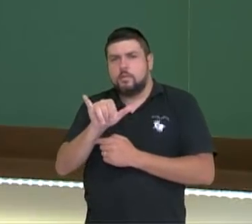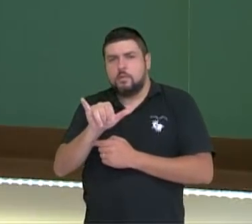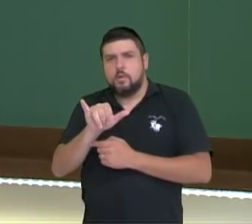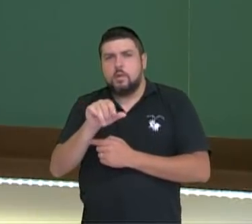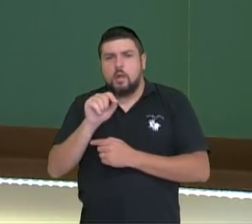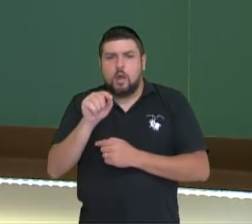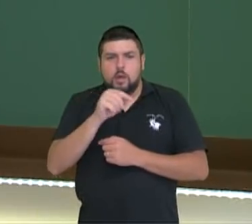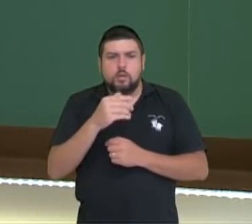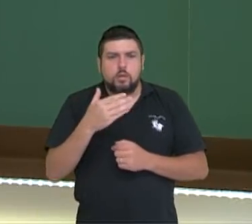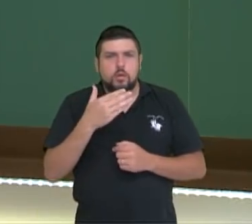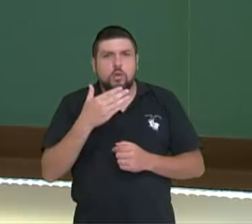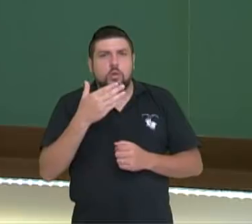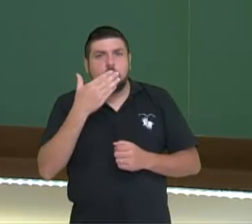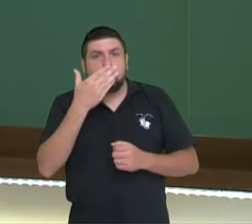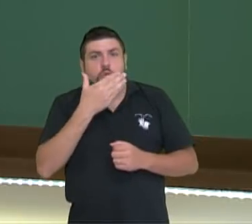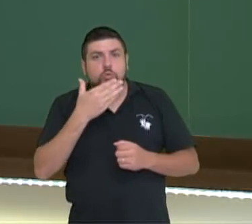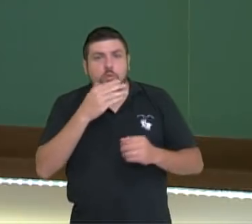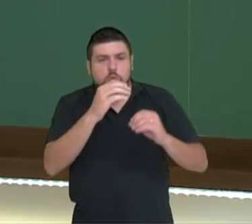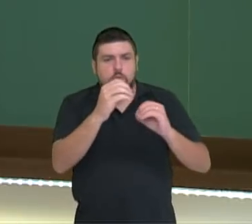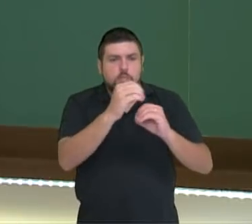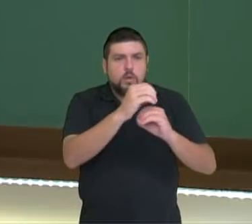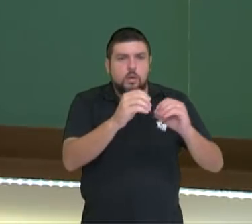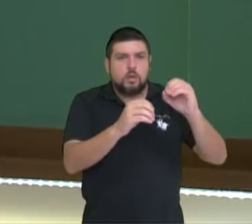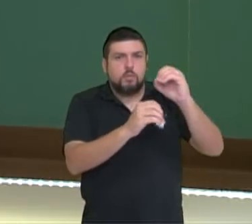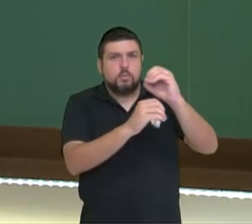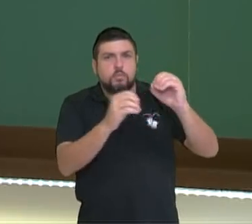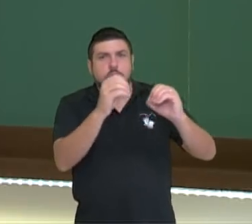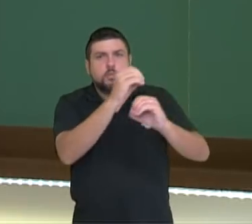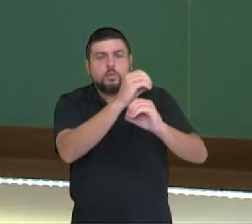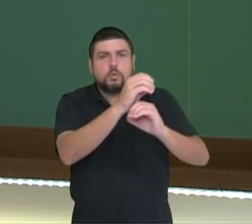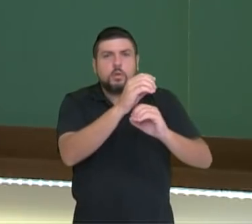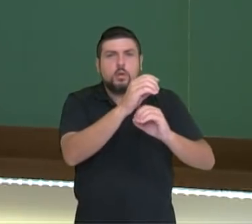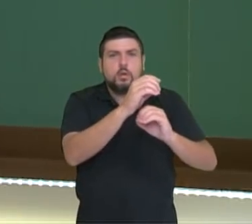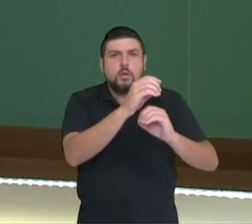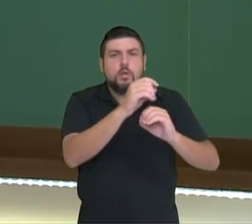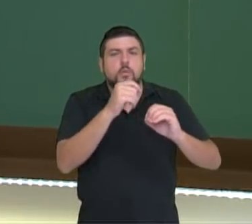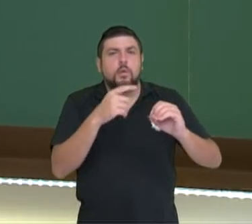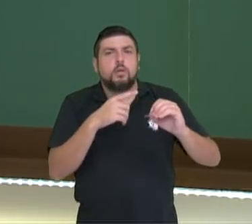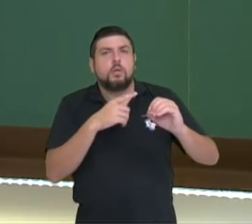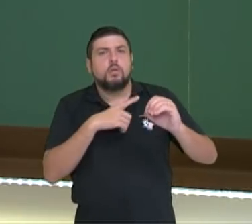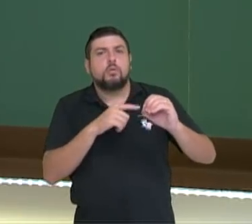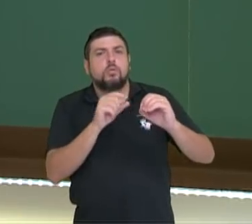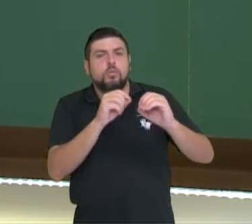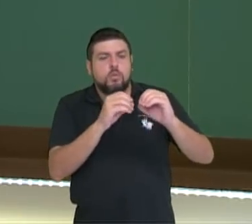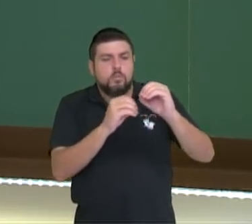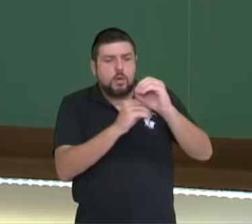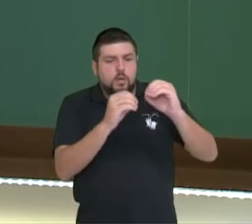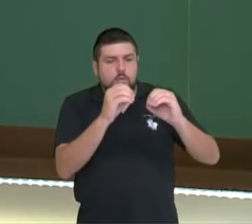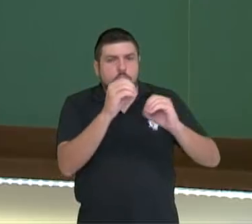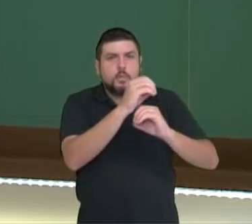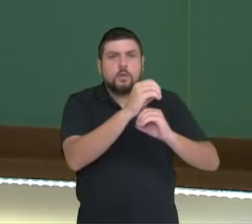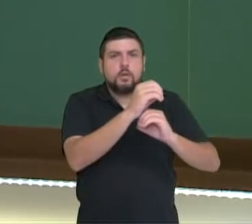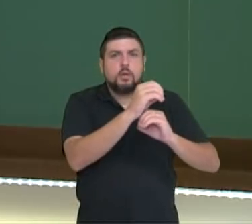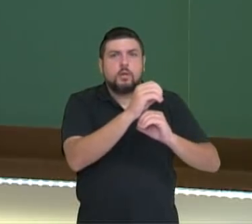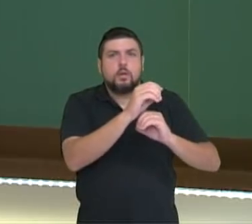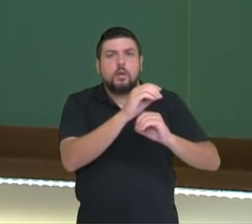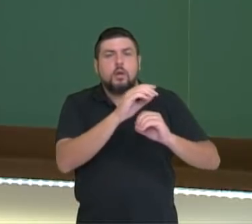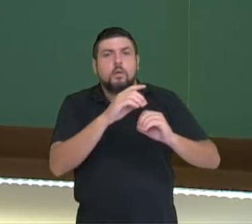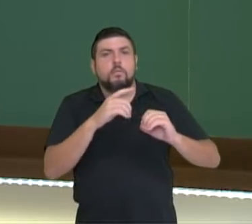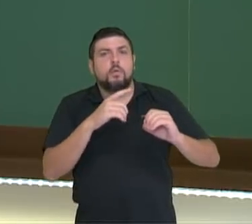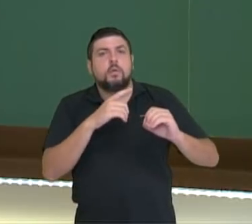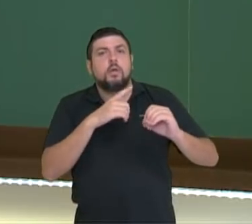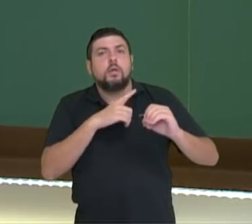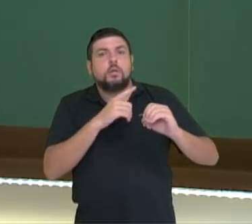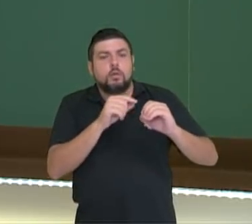doces. Existem versões que combinam frutas, versões que combinam decorações, né? Então a gente